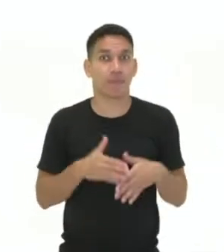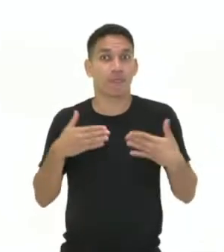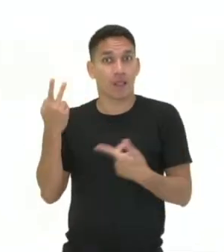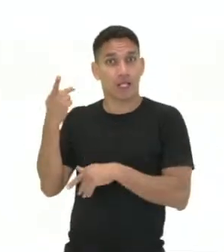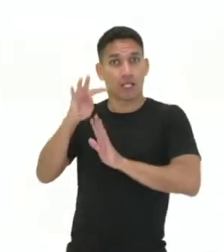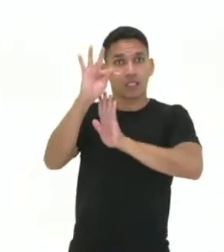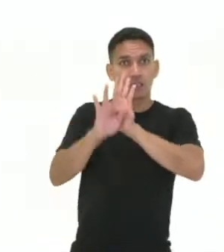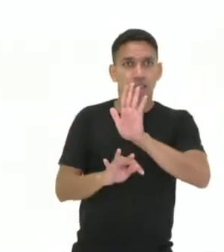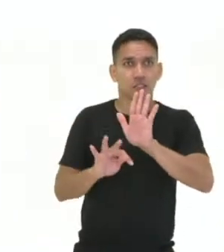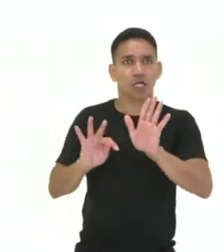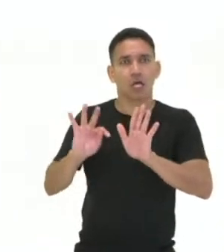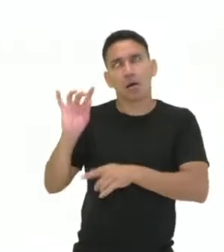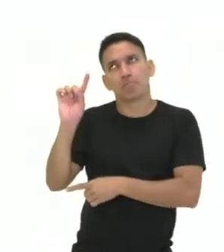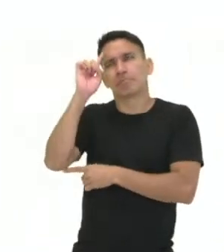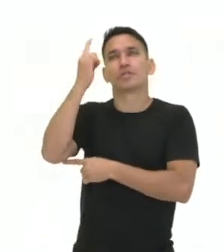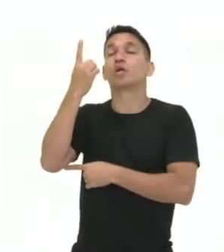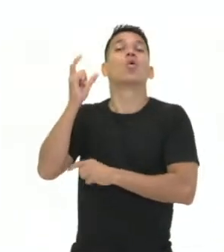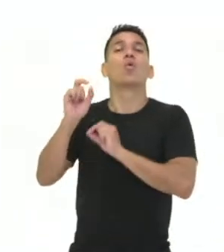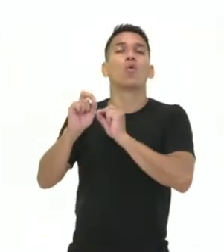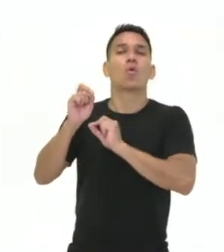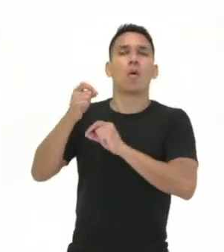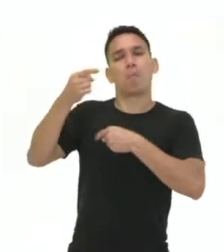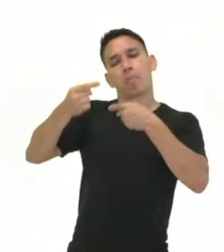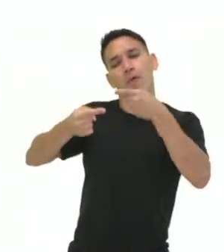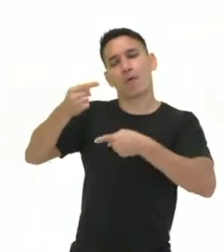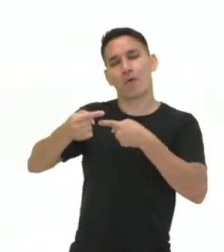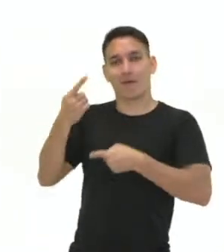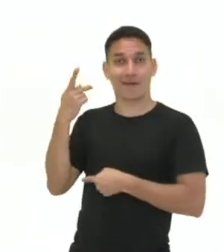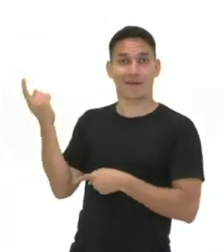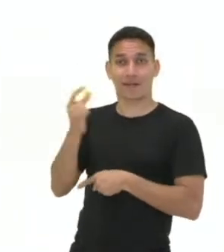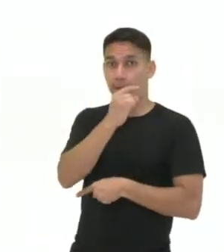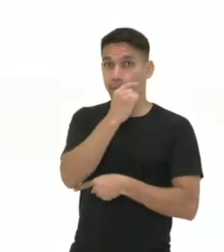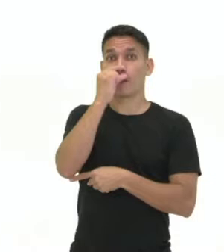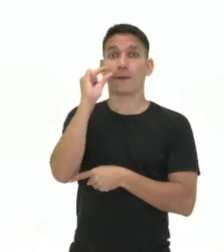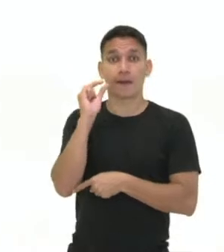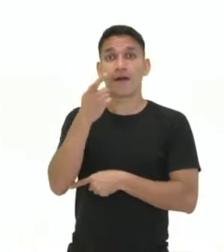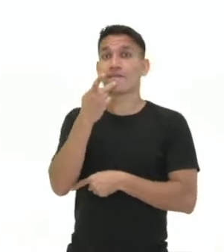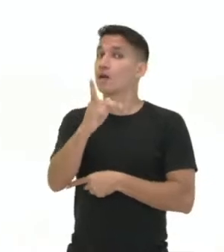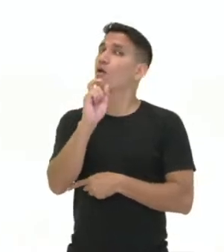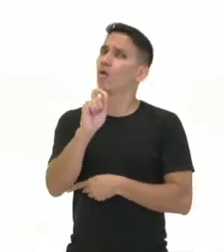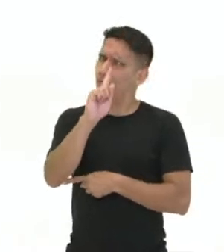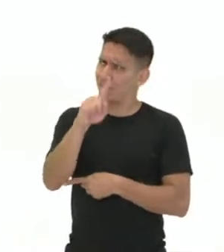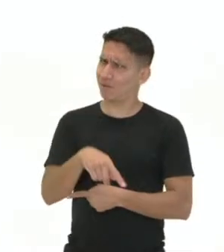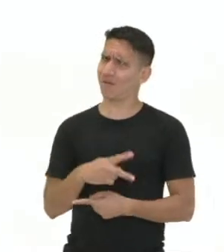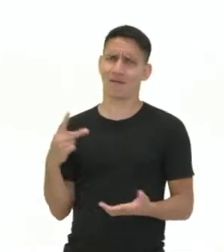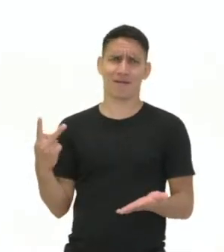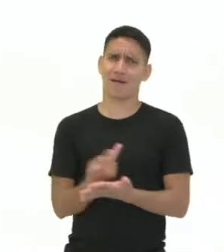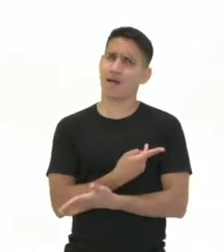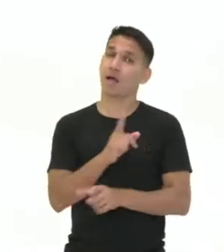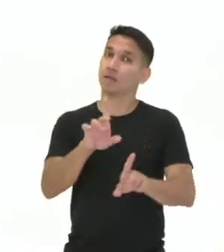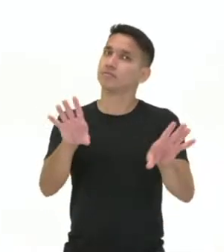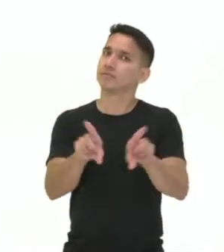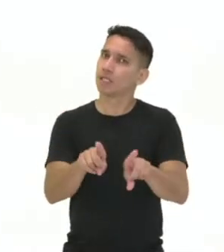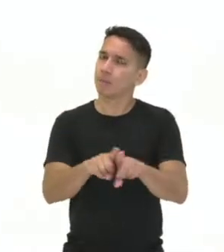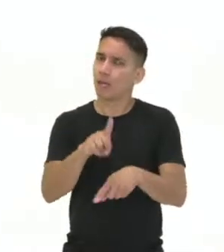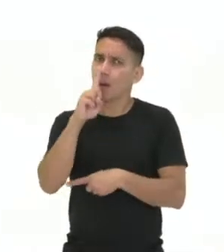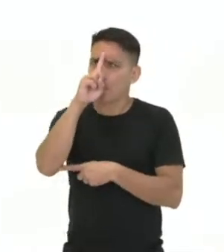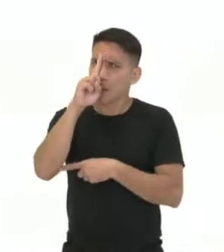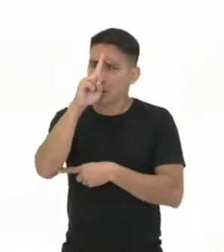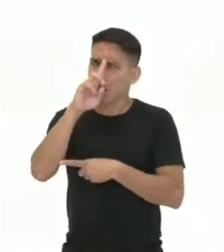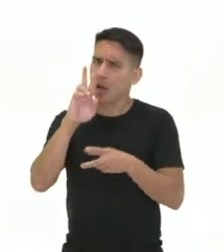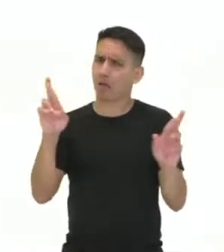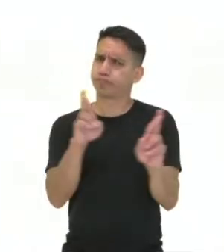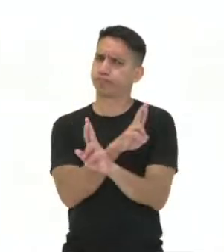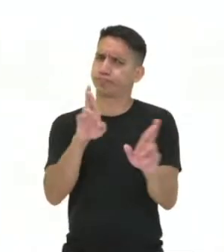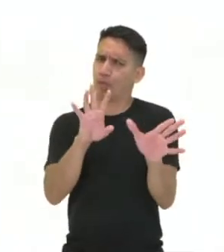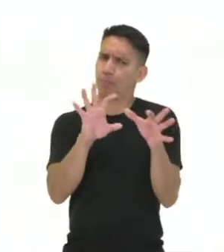texto, A Invenção da Política, o filósofo Francis Wolff diz que é tanto falso como perigoso atribuir a